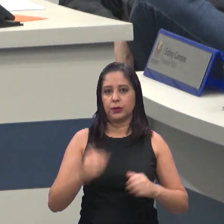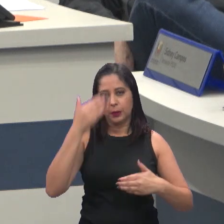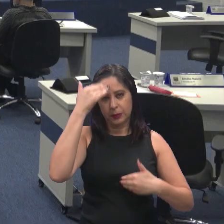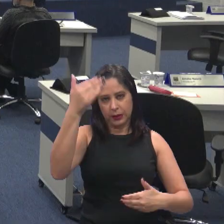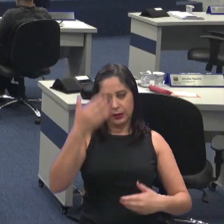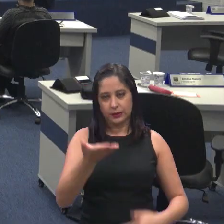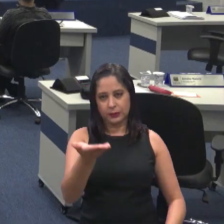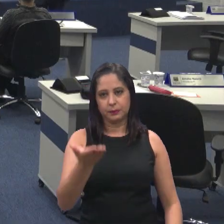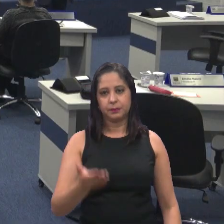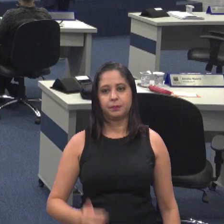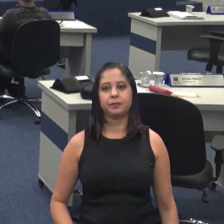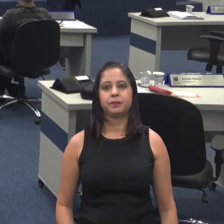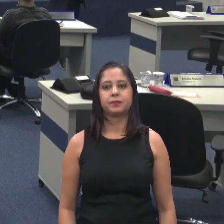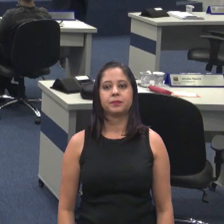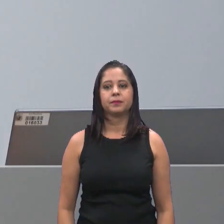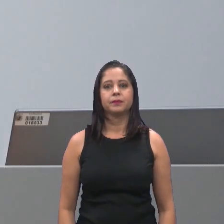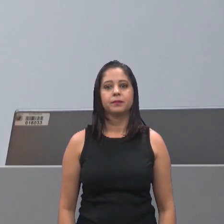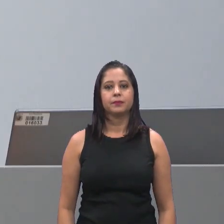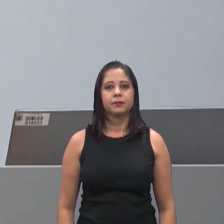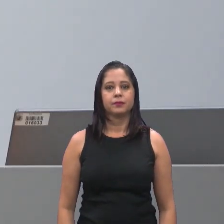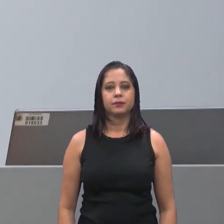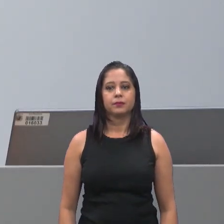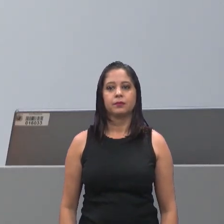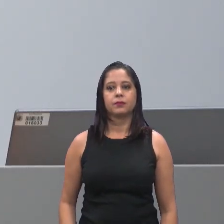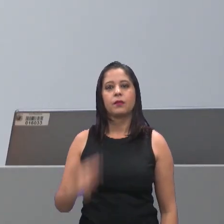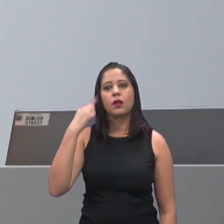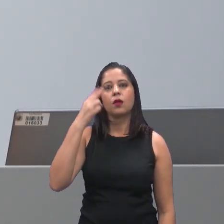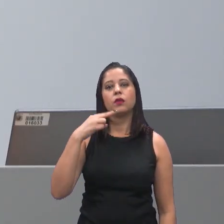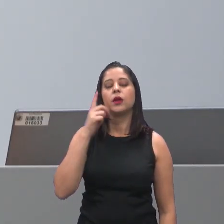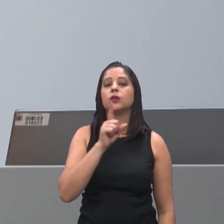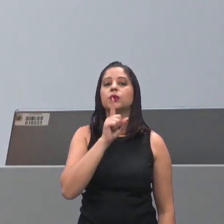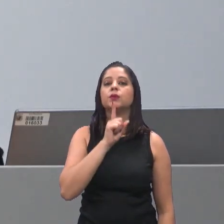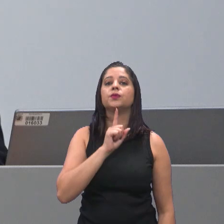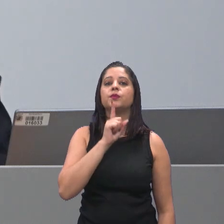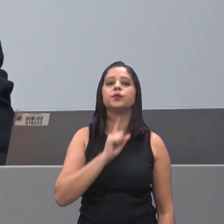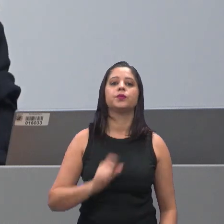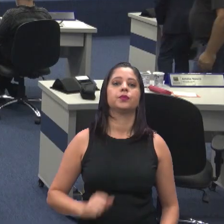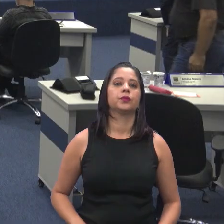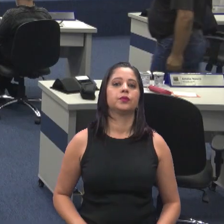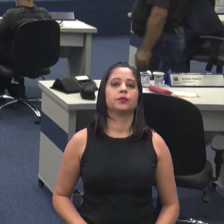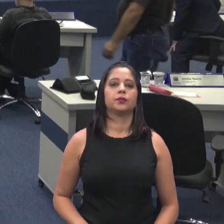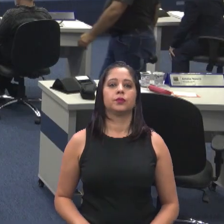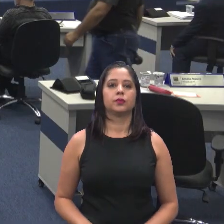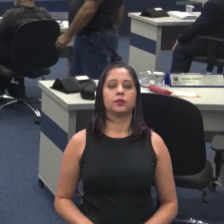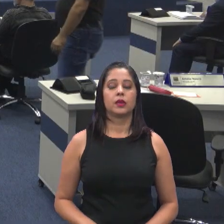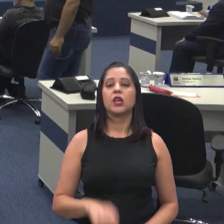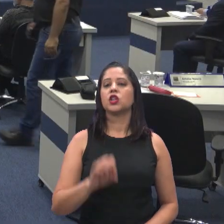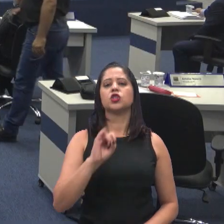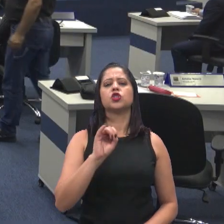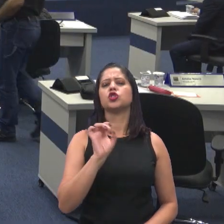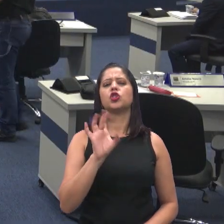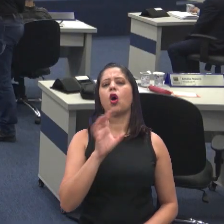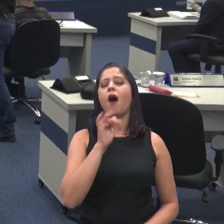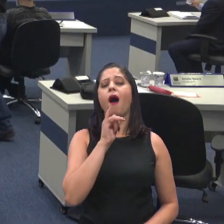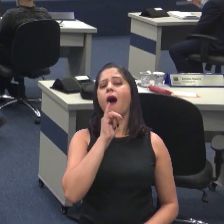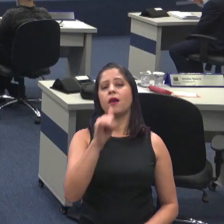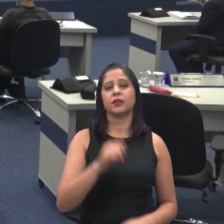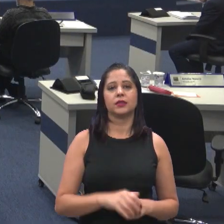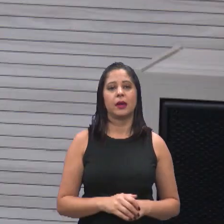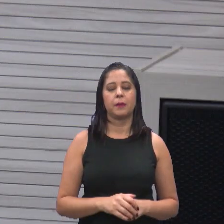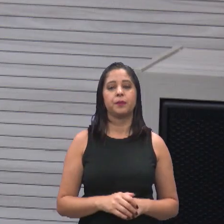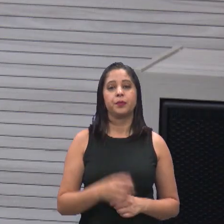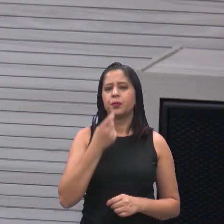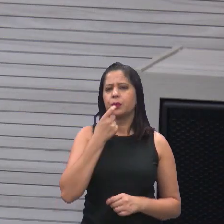presidente. Questão de ordem, vereador Sérgio Camargo. Senhor presidente, só para registrar também a presença, que nós estivemos conversando agora há pouco